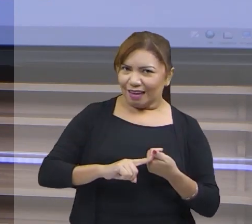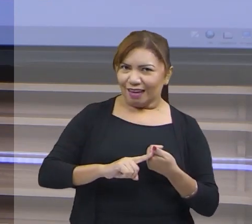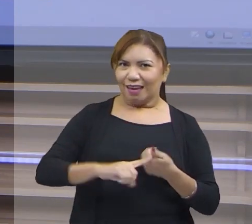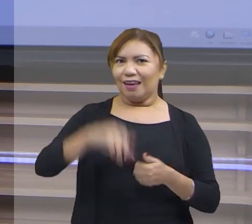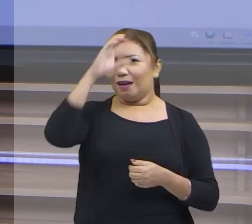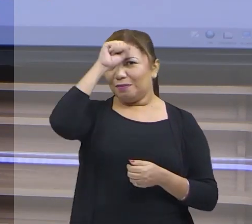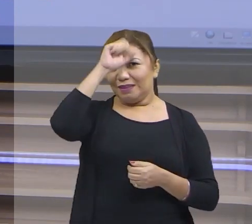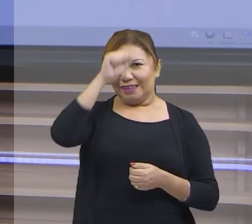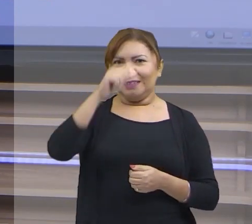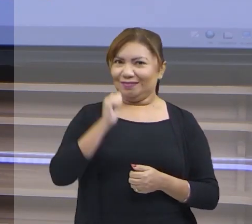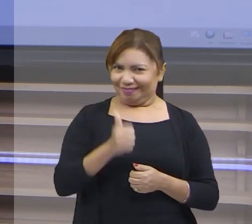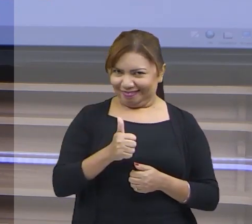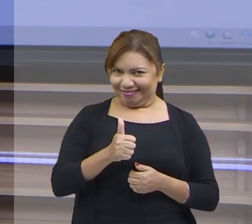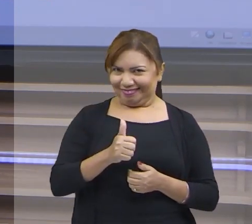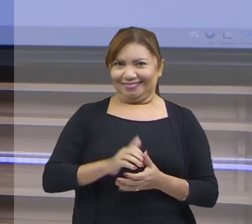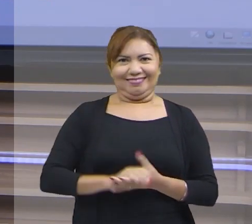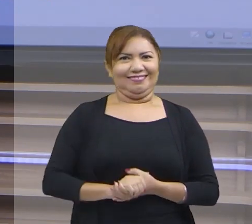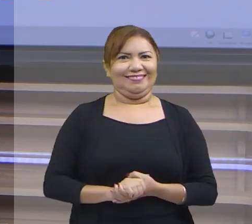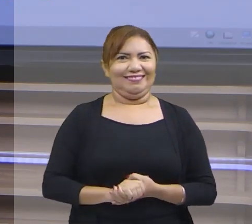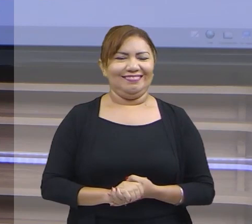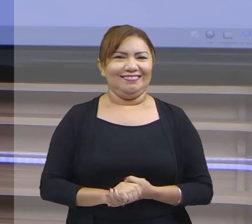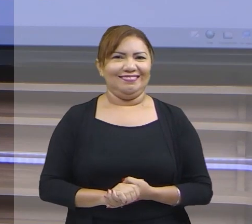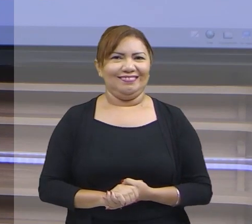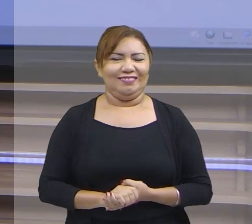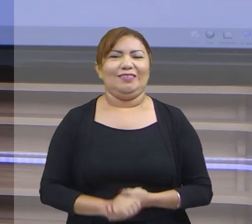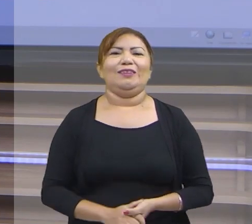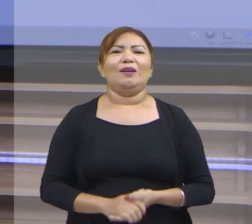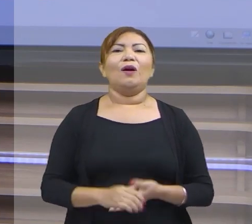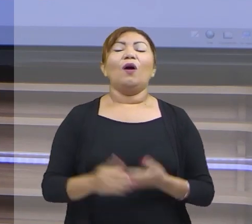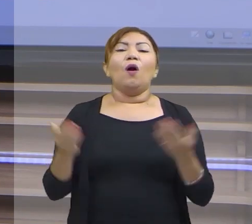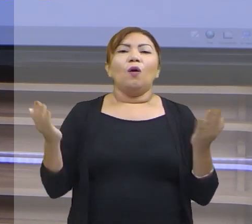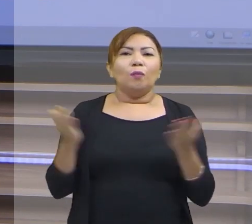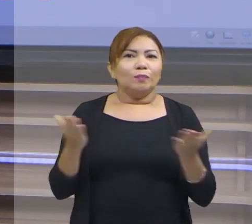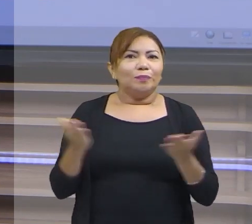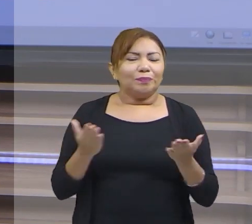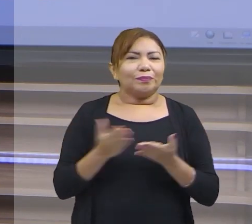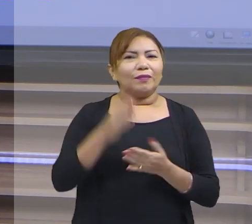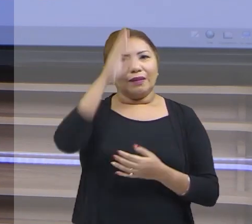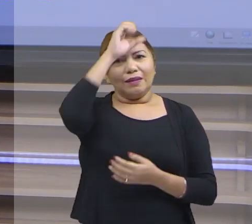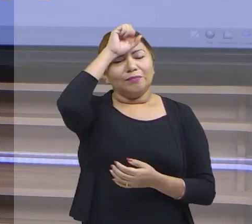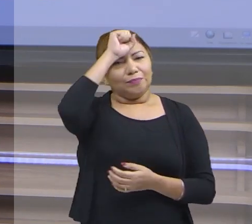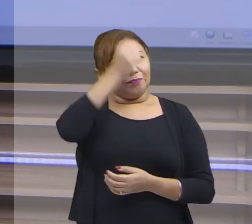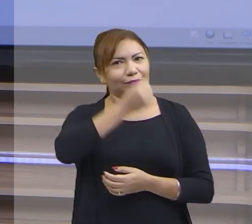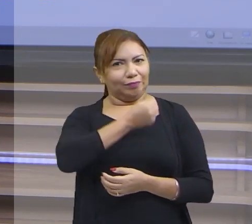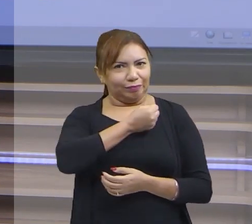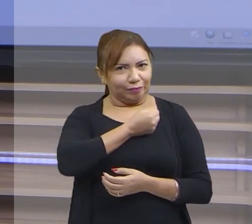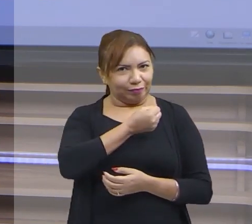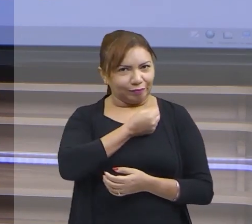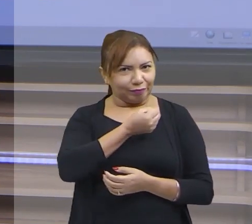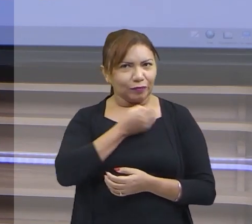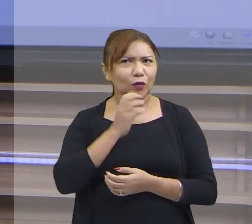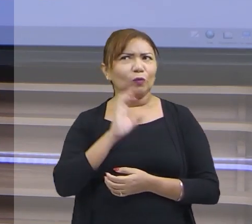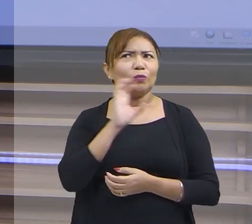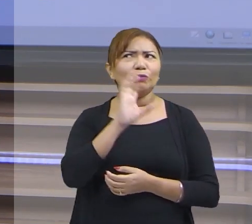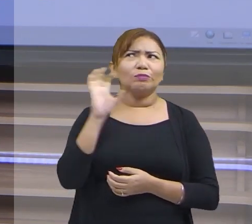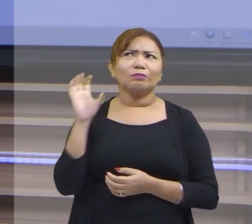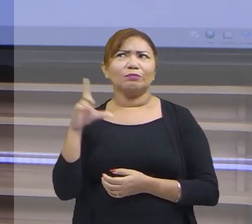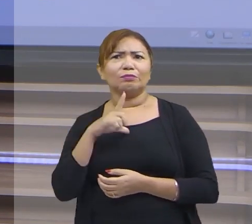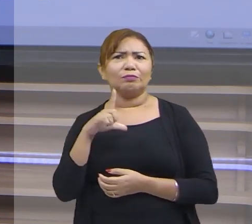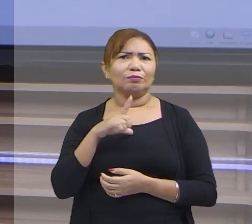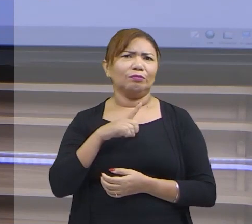aprender os números, né? Nós aprendemos hoje sobre os números e a presença deles no nosso dia a